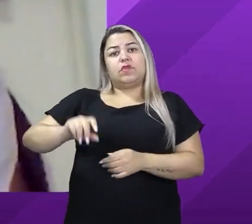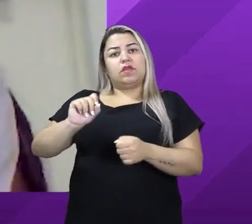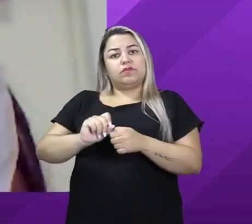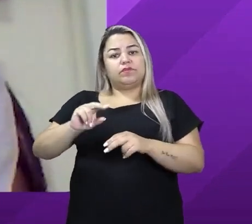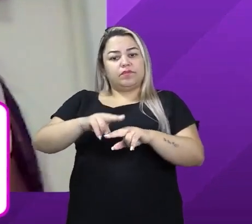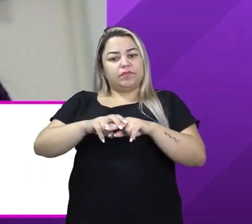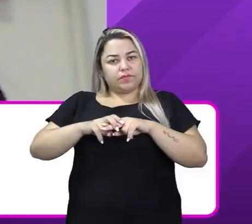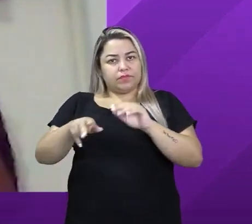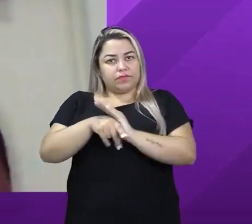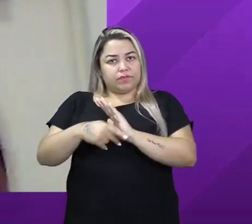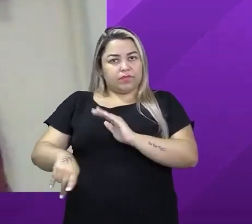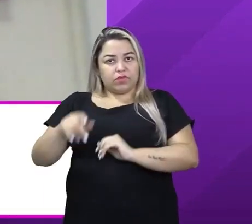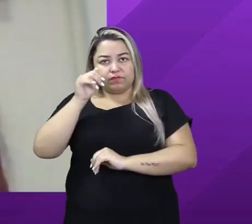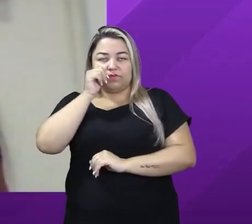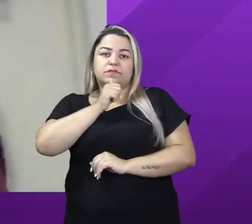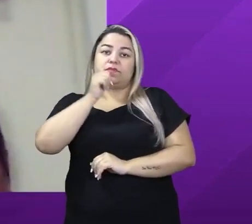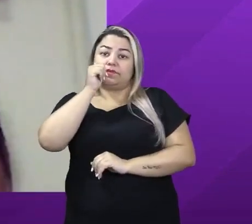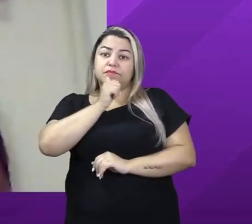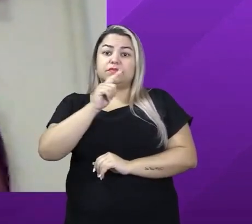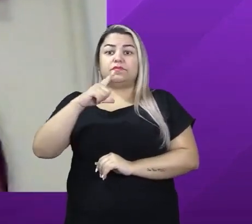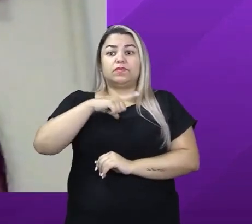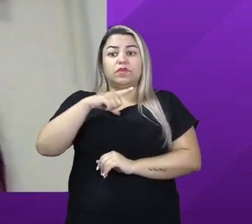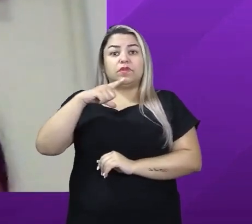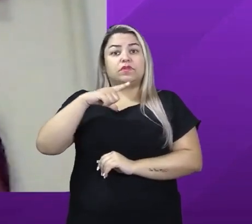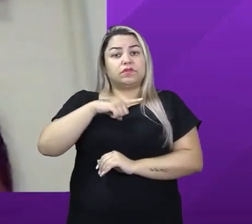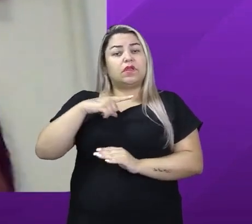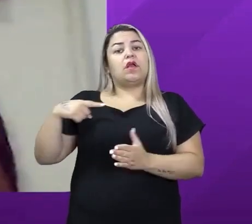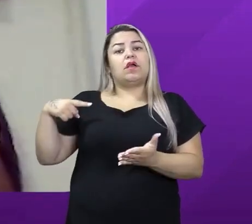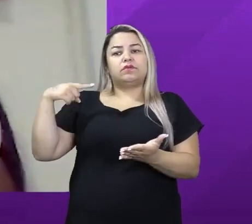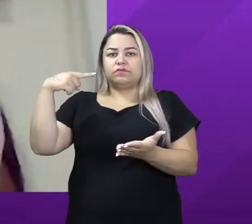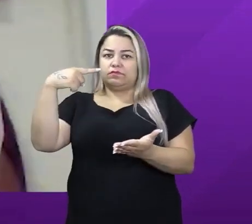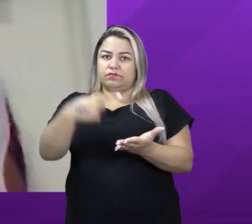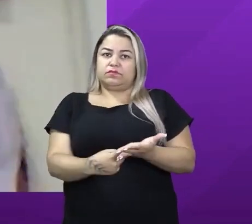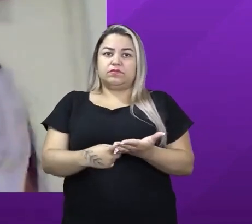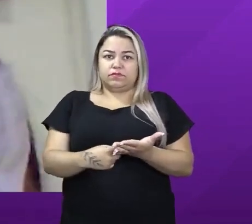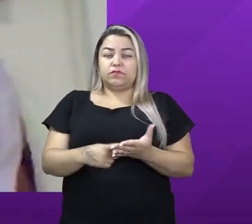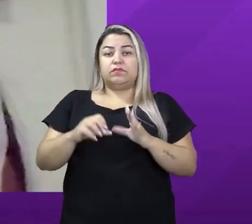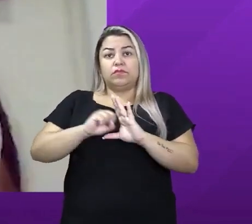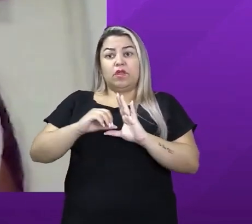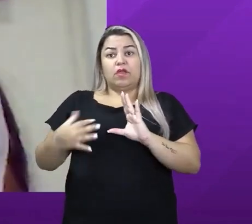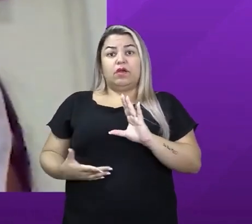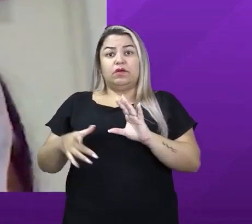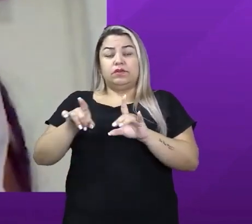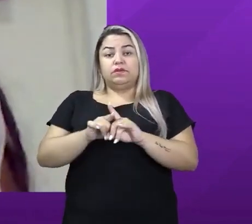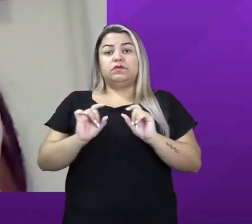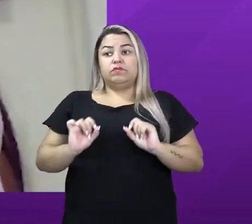pelas mulheres. Ela tem capacidade para reafirmar seu caráter de diálogo e